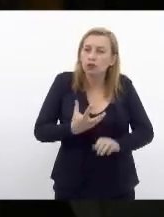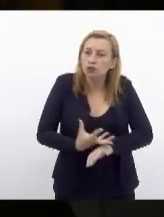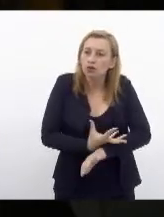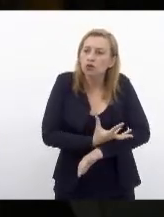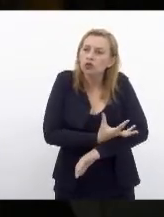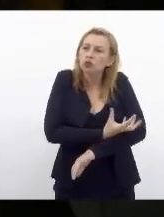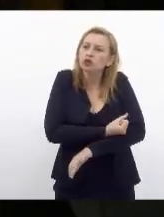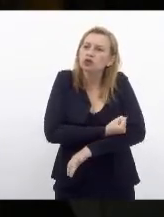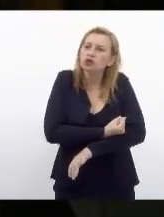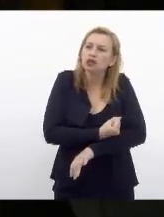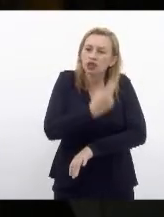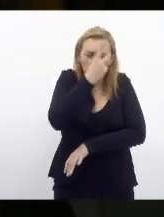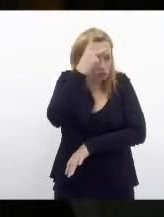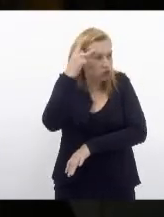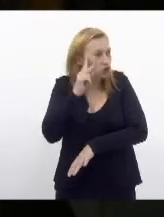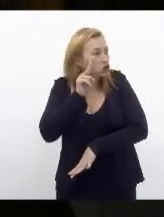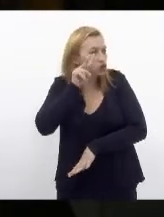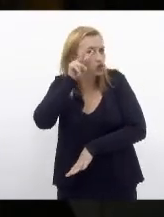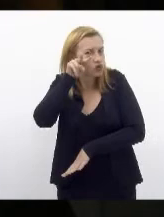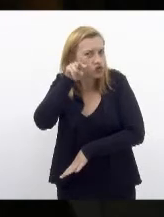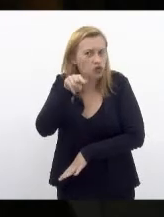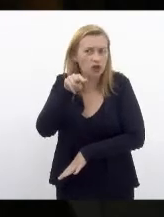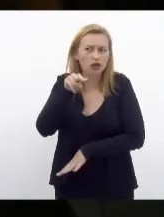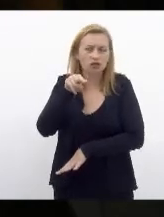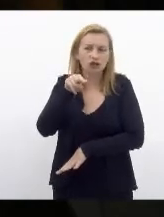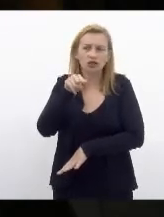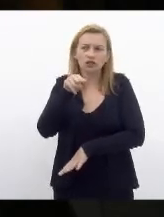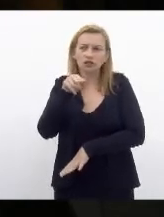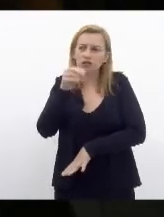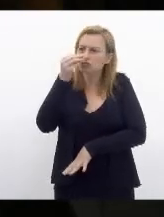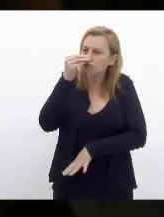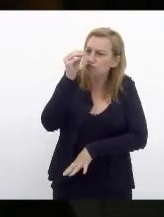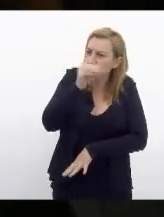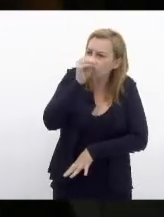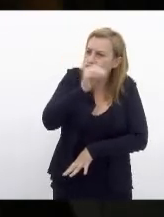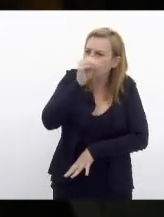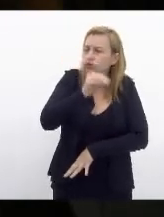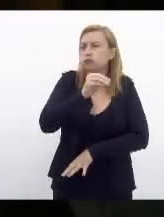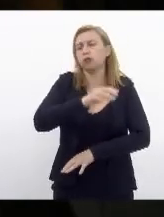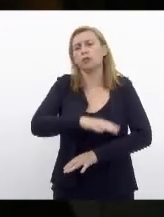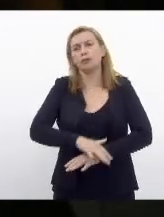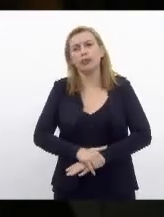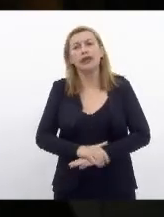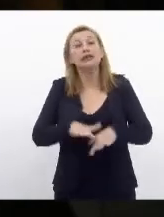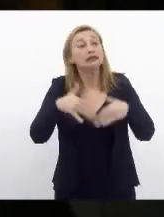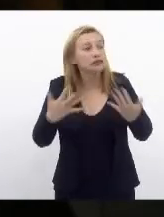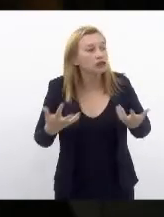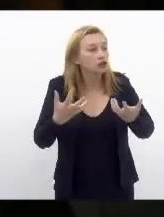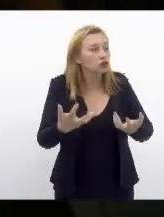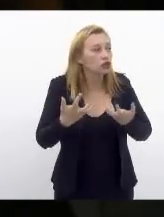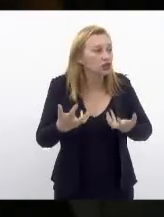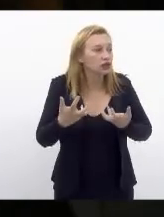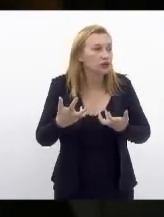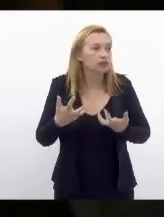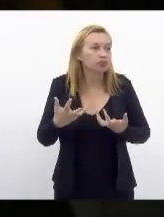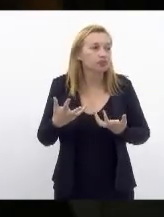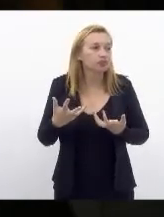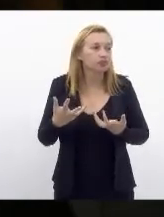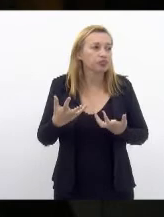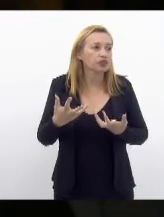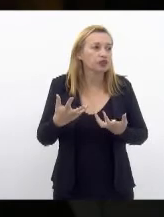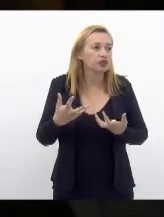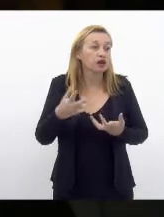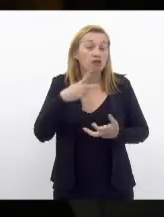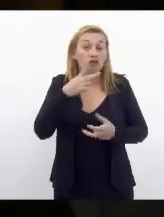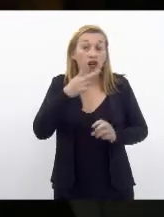emocionando as pessoas que estão assistindo negativamente. Então, queria marcar